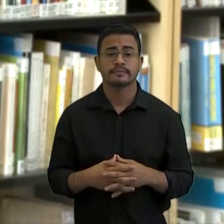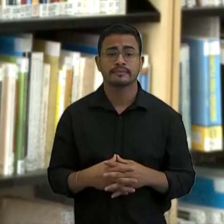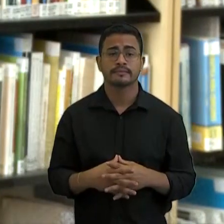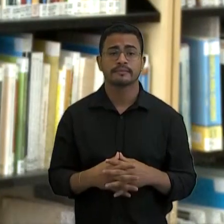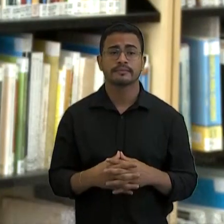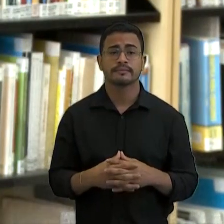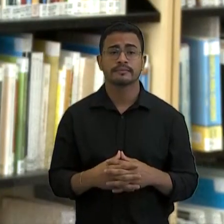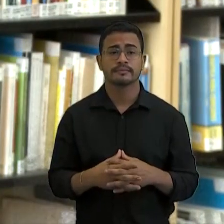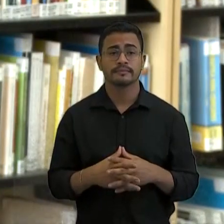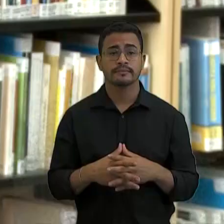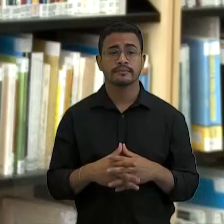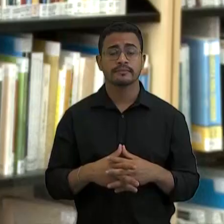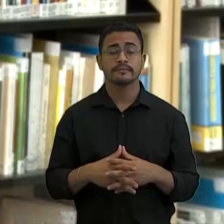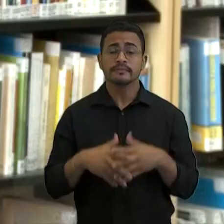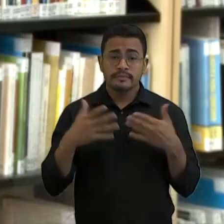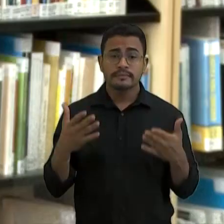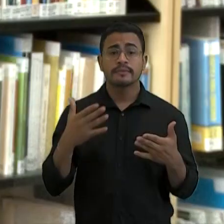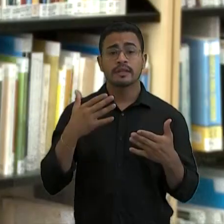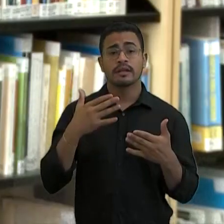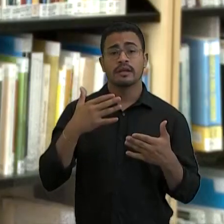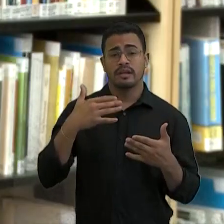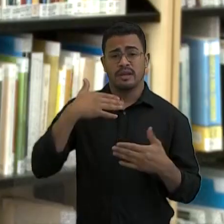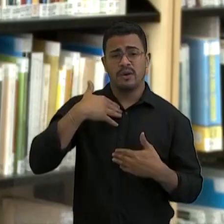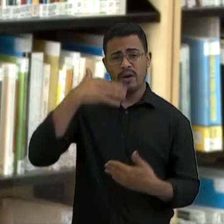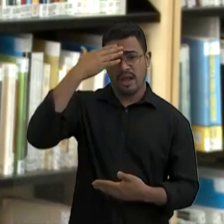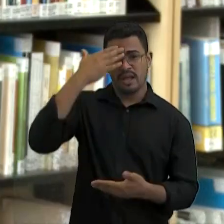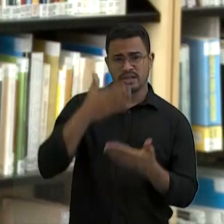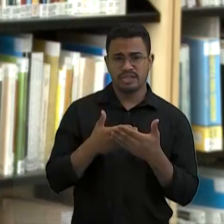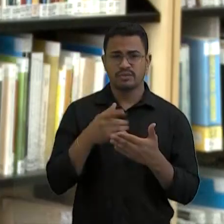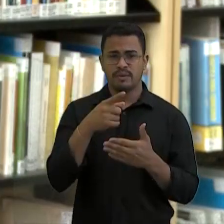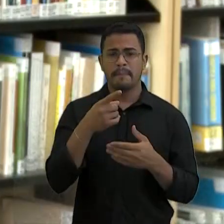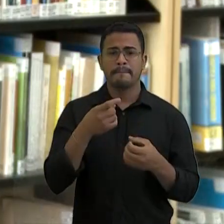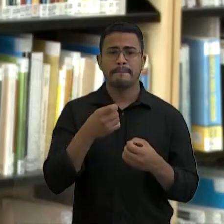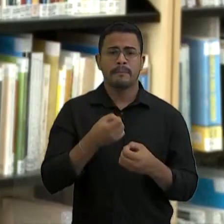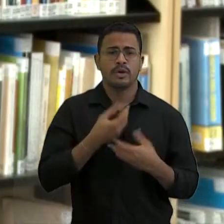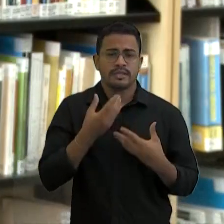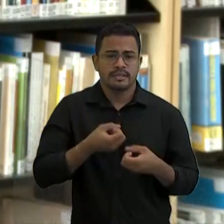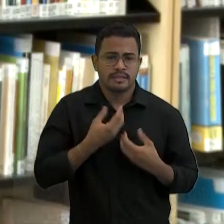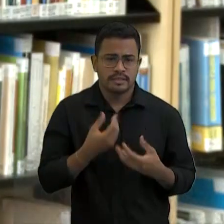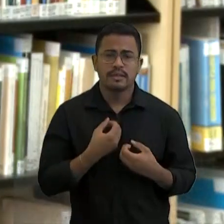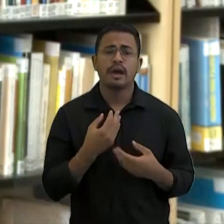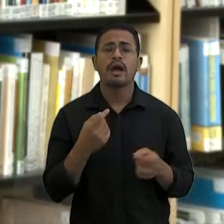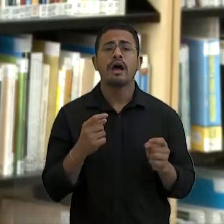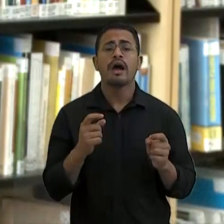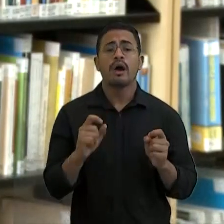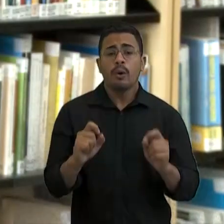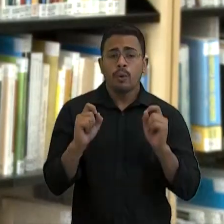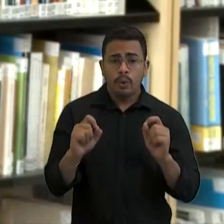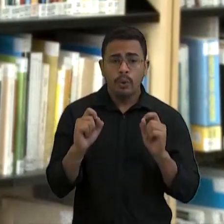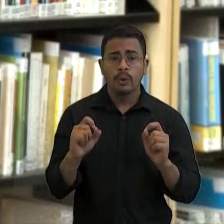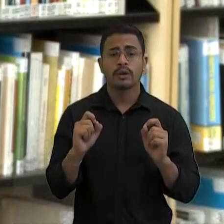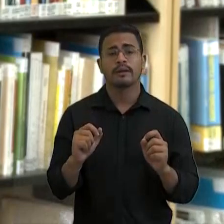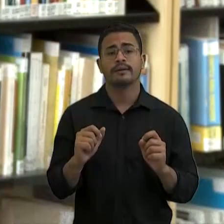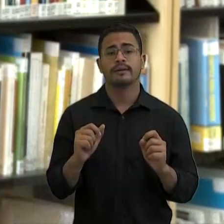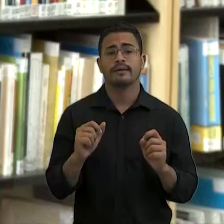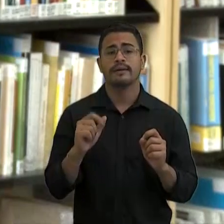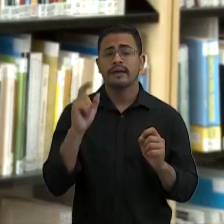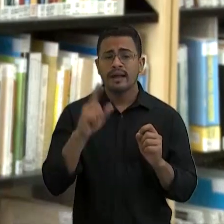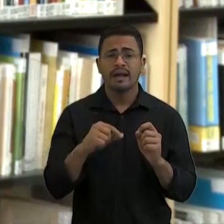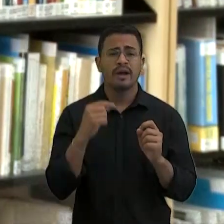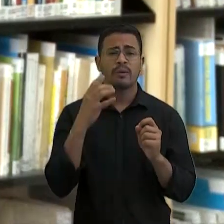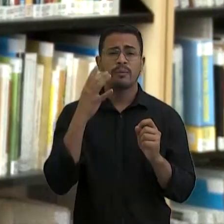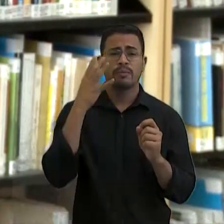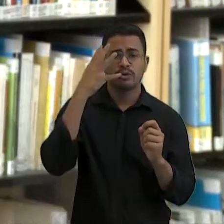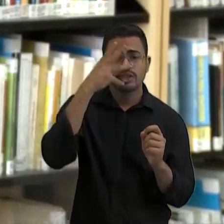A minha concepção de poesia é esta, de que ela é o belo,